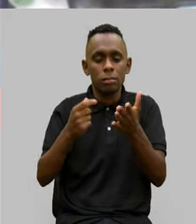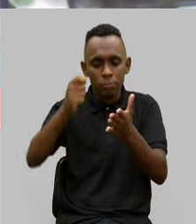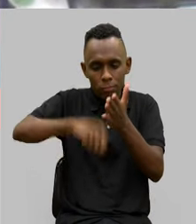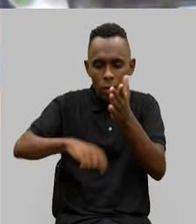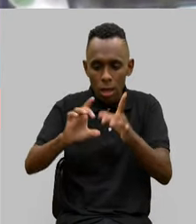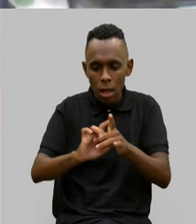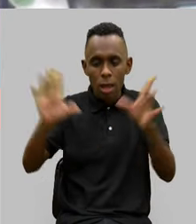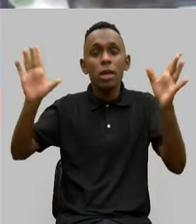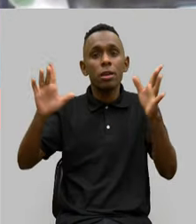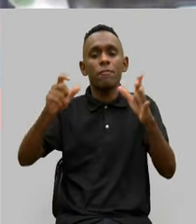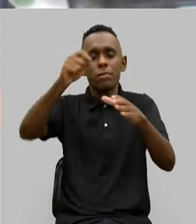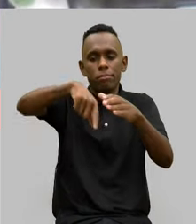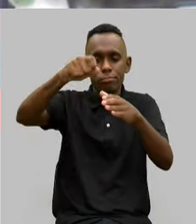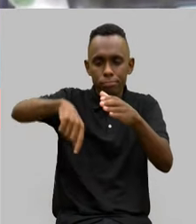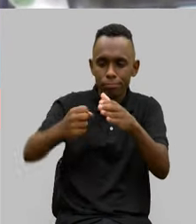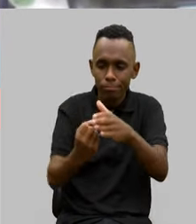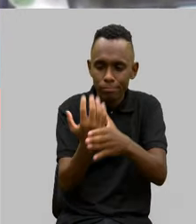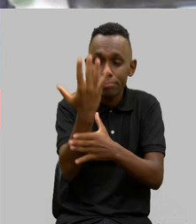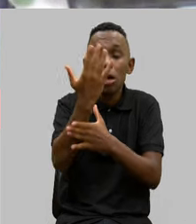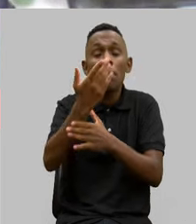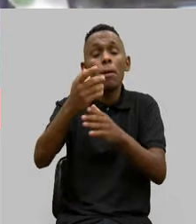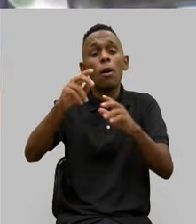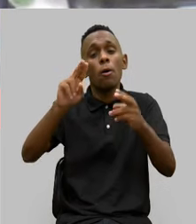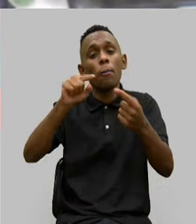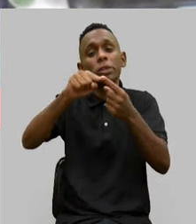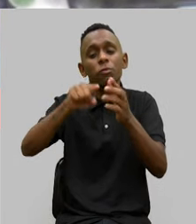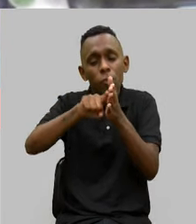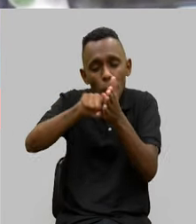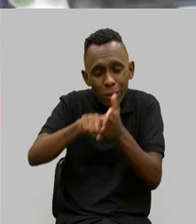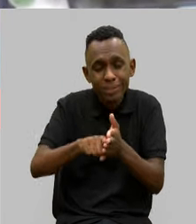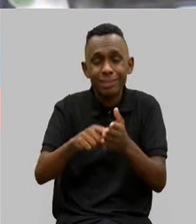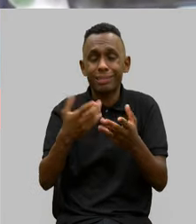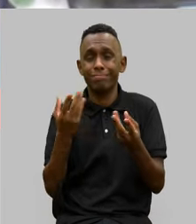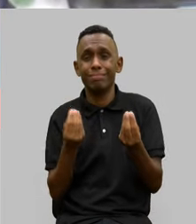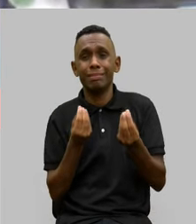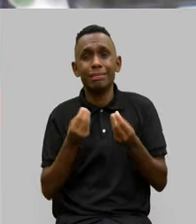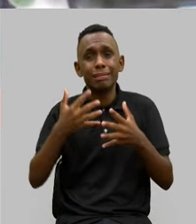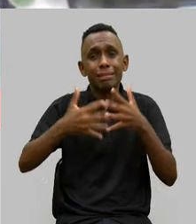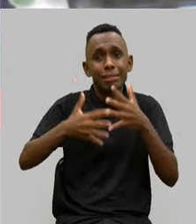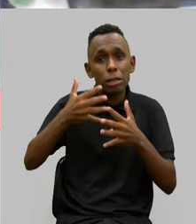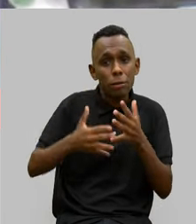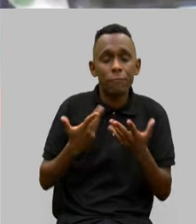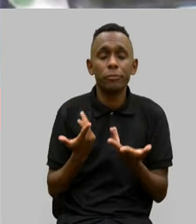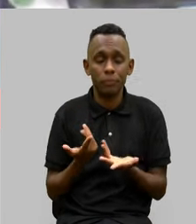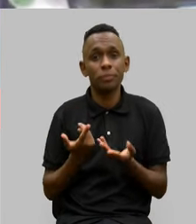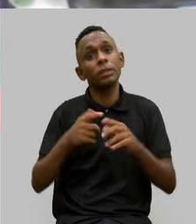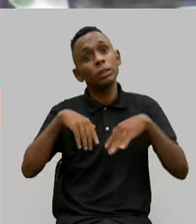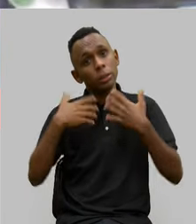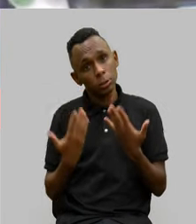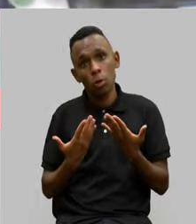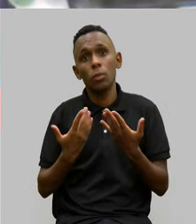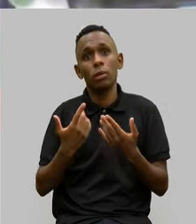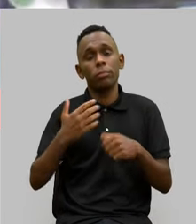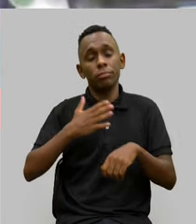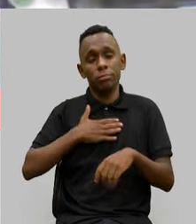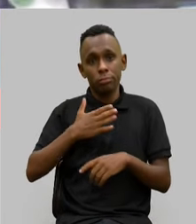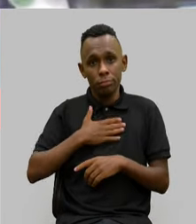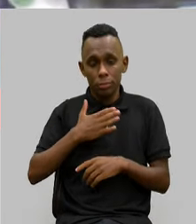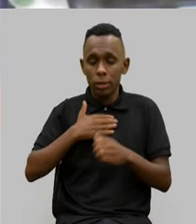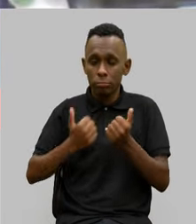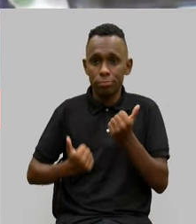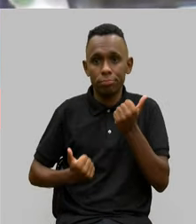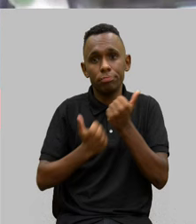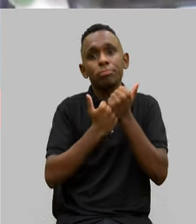cultivo para as pesquisas as quais são confusas e incompletas Então dessa forma eu deixo aqui a minha